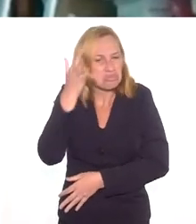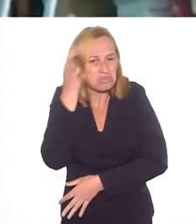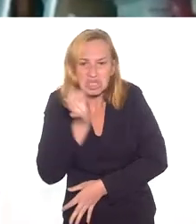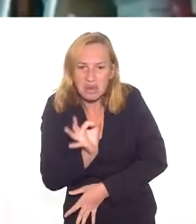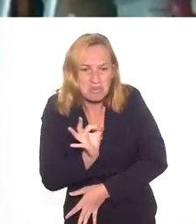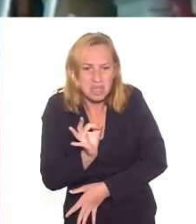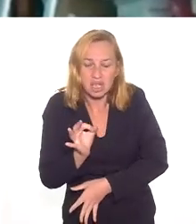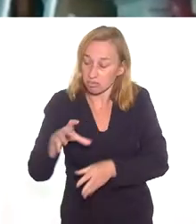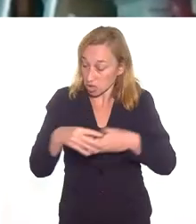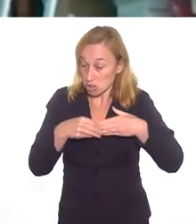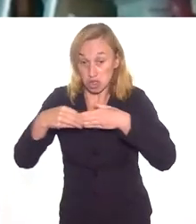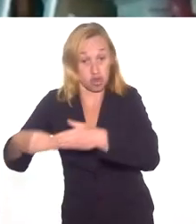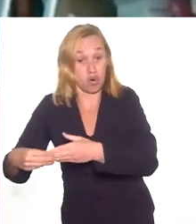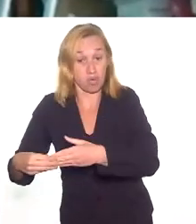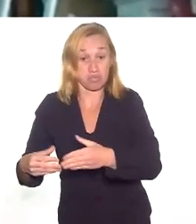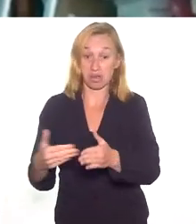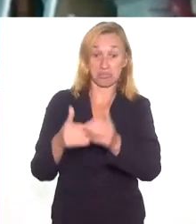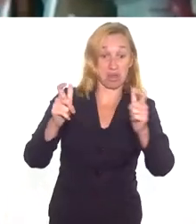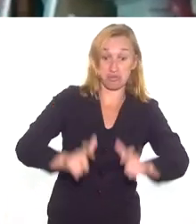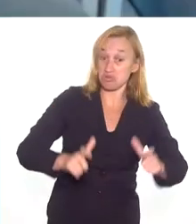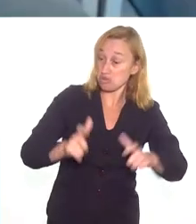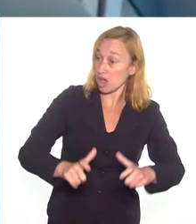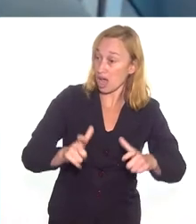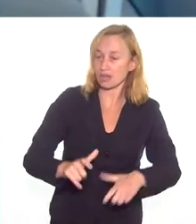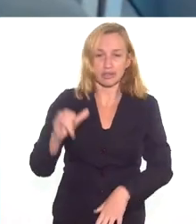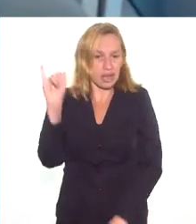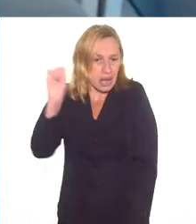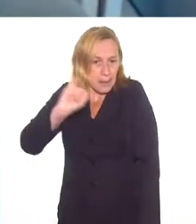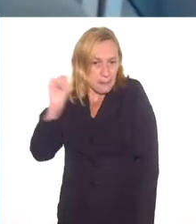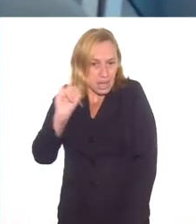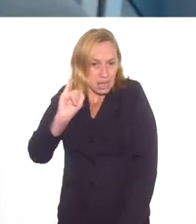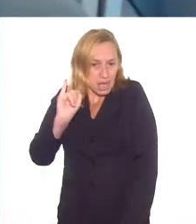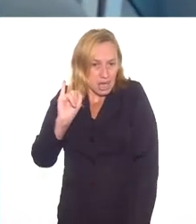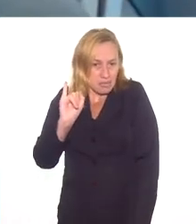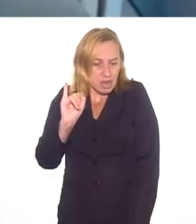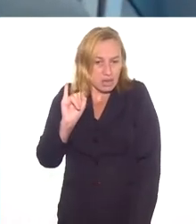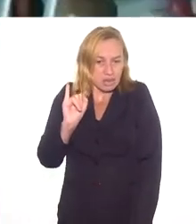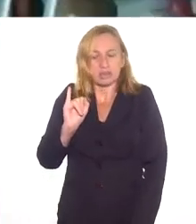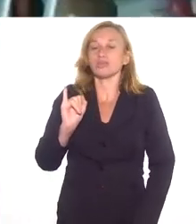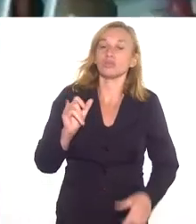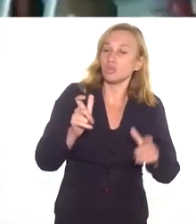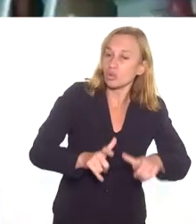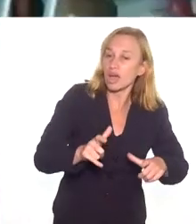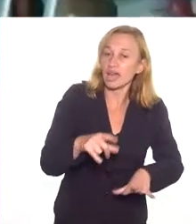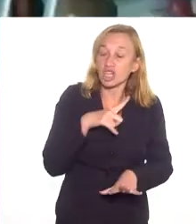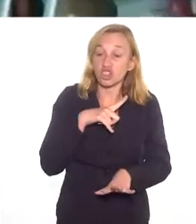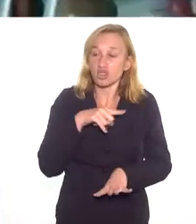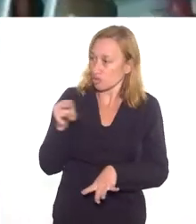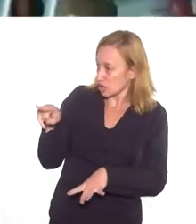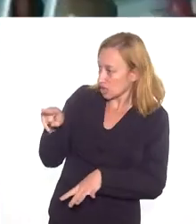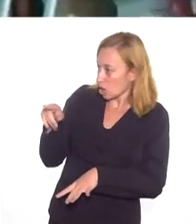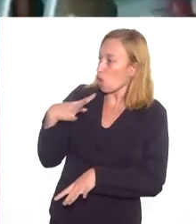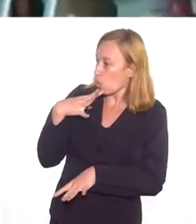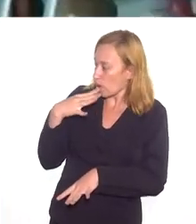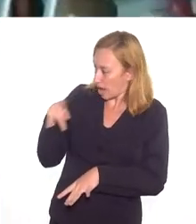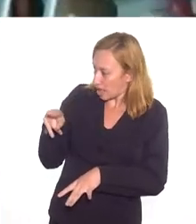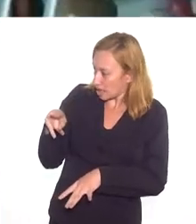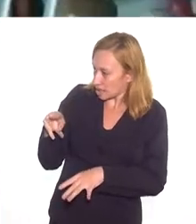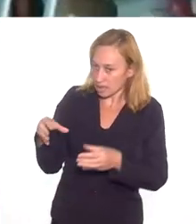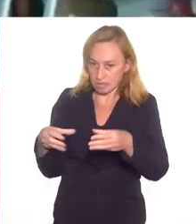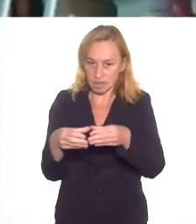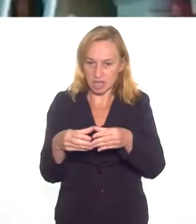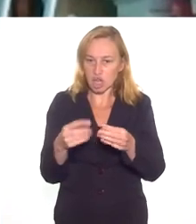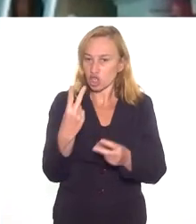Mendes? Ai, nem sabia. E me levou até a Cândido Mendes, Ipanema, aquela sede, aquela que você chegou a